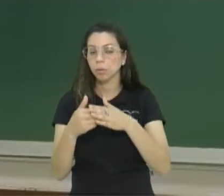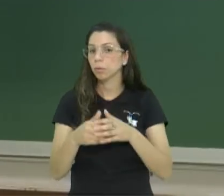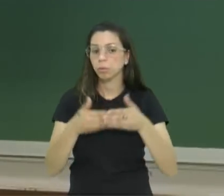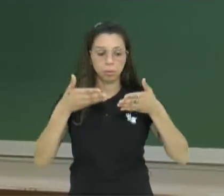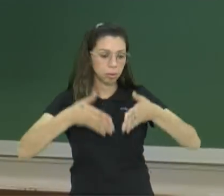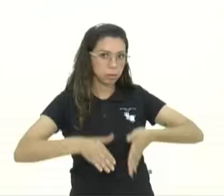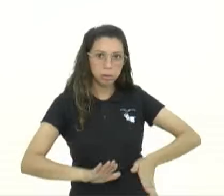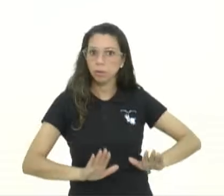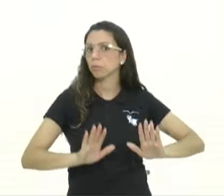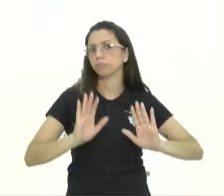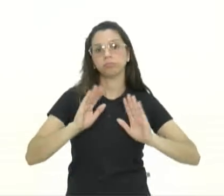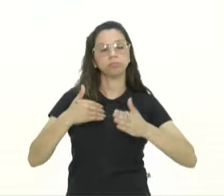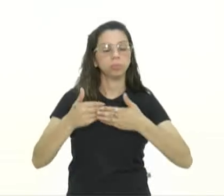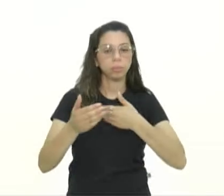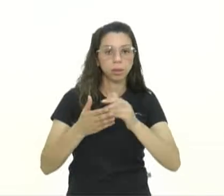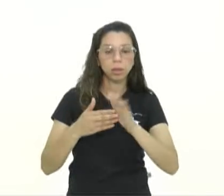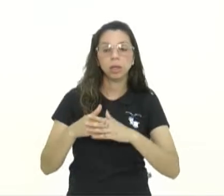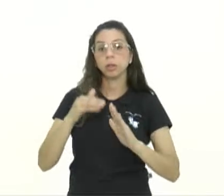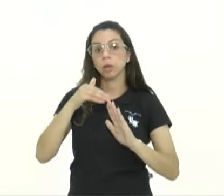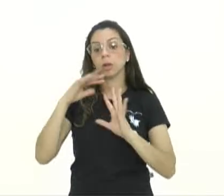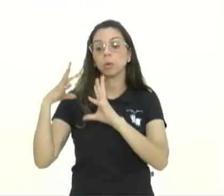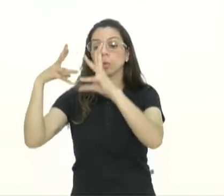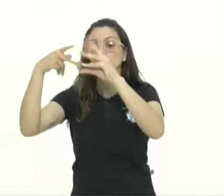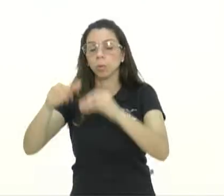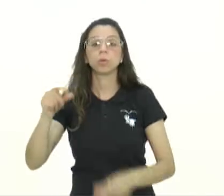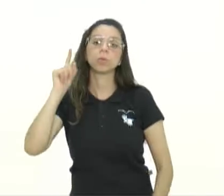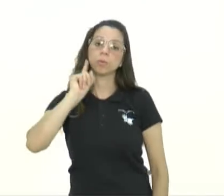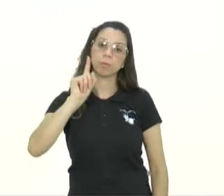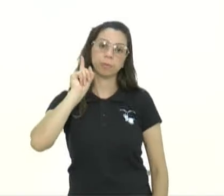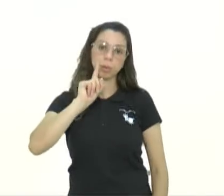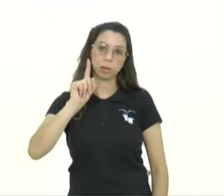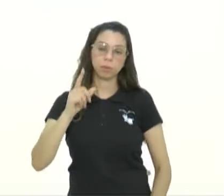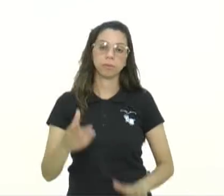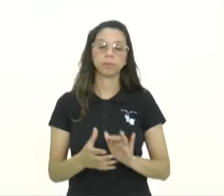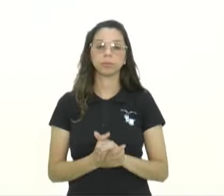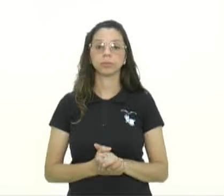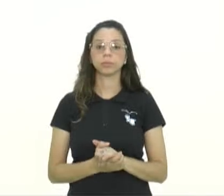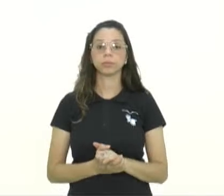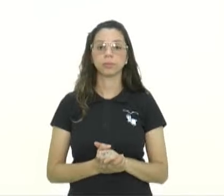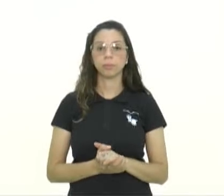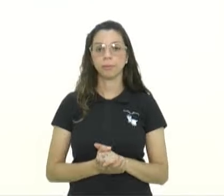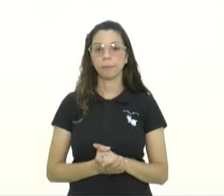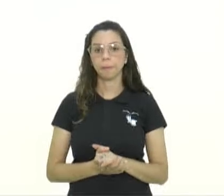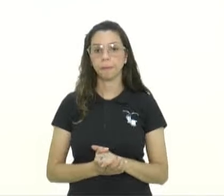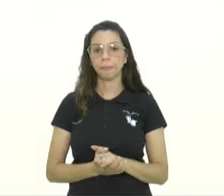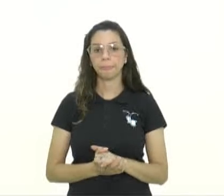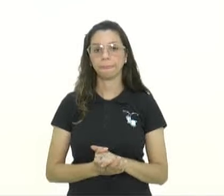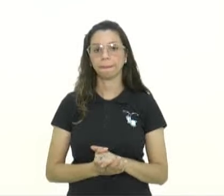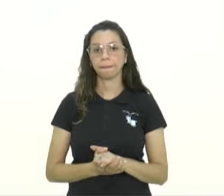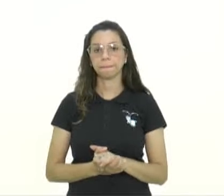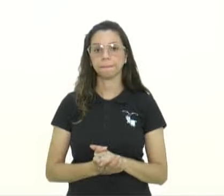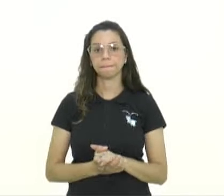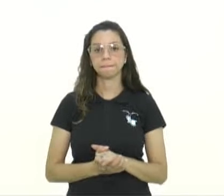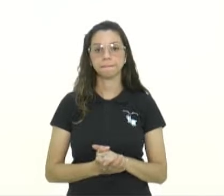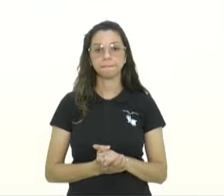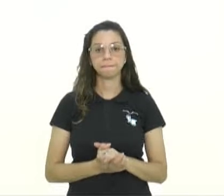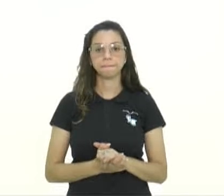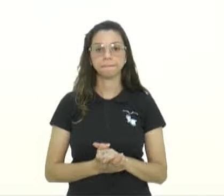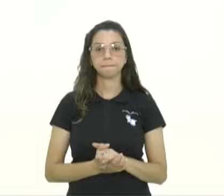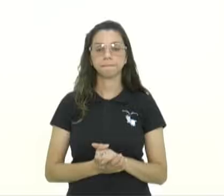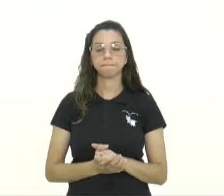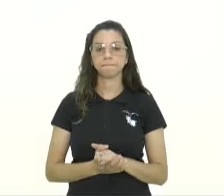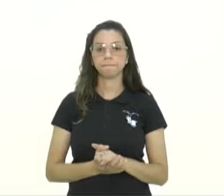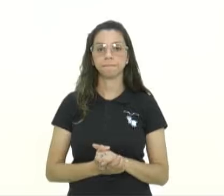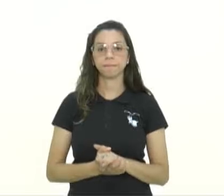origem. Some schools mark the day by teaching their or students about the work of Martin Luther